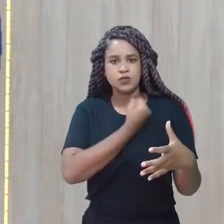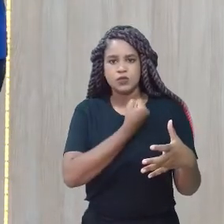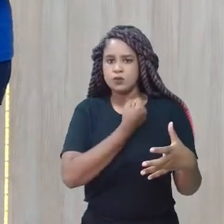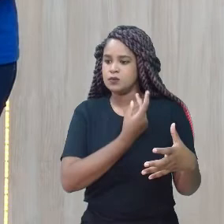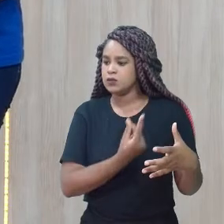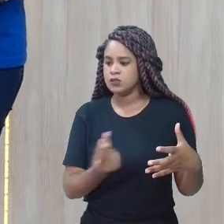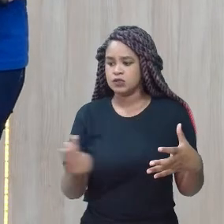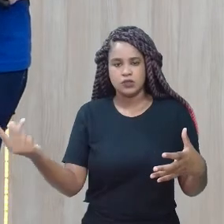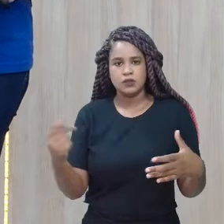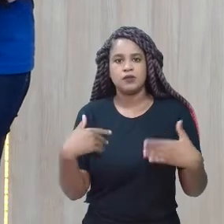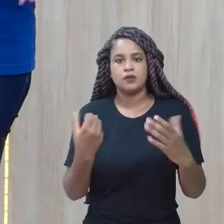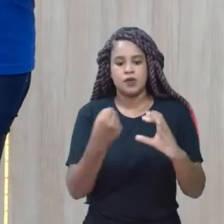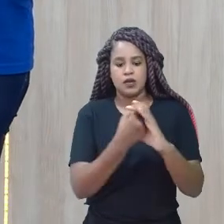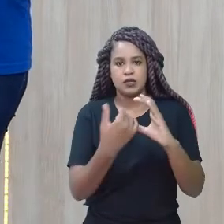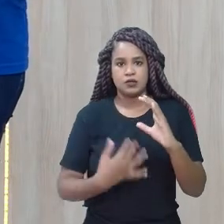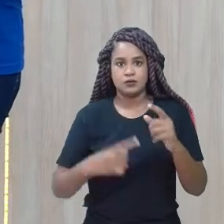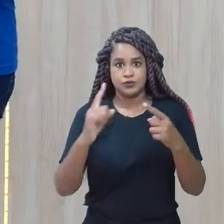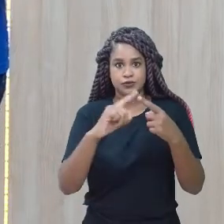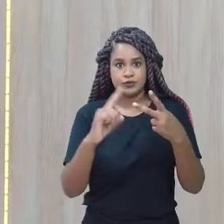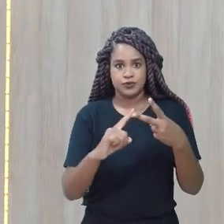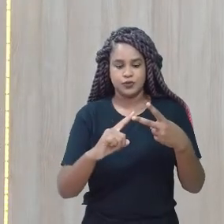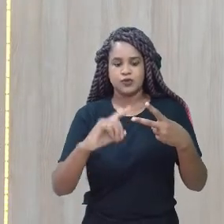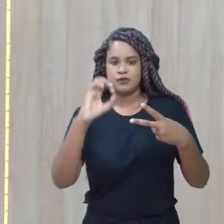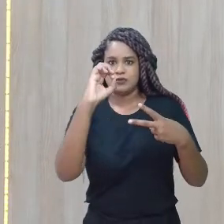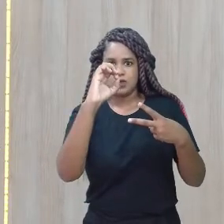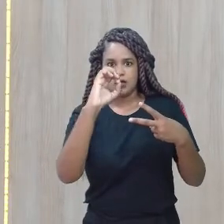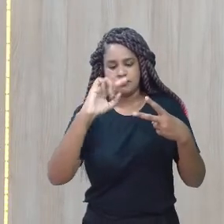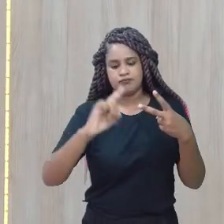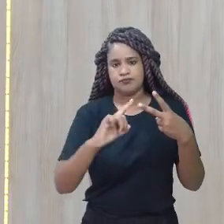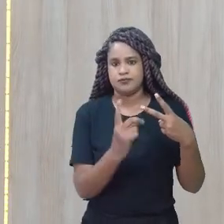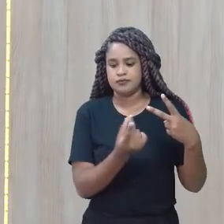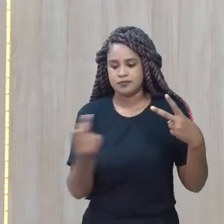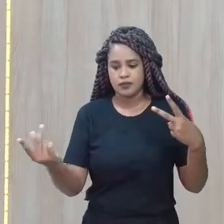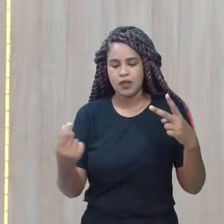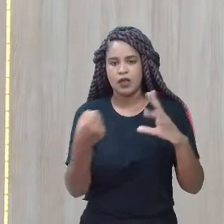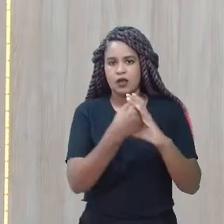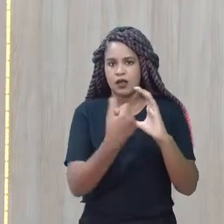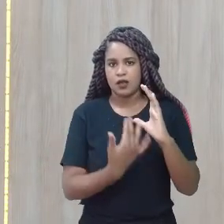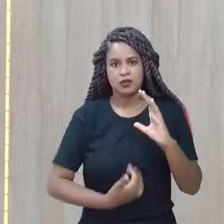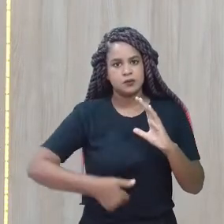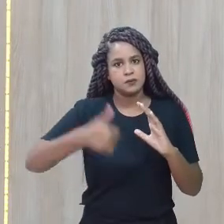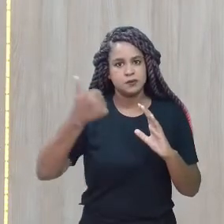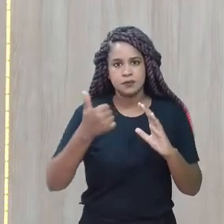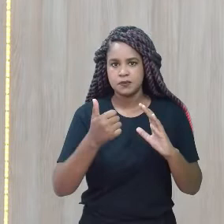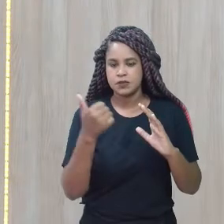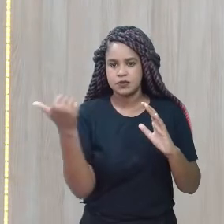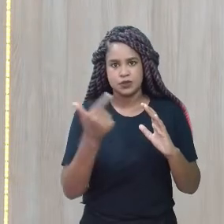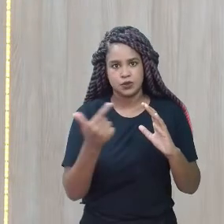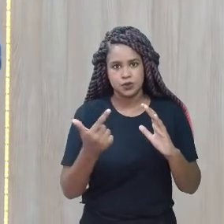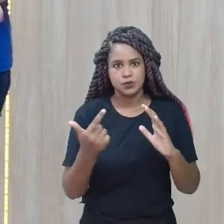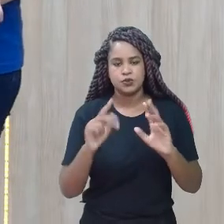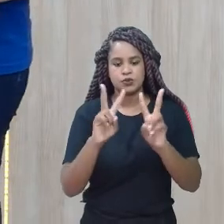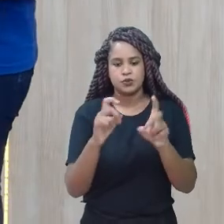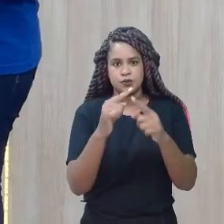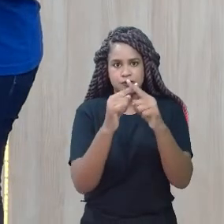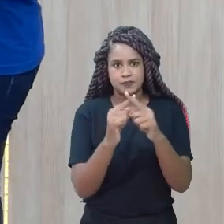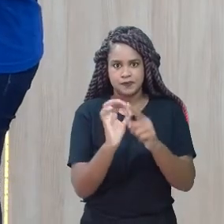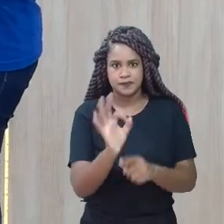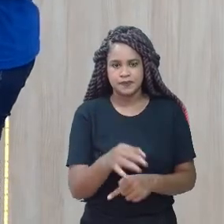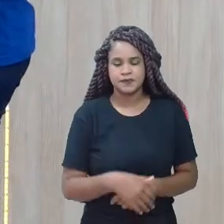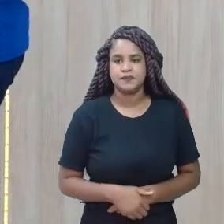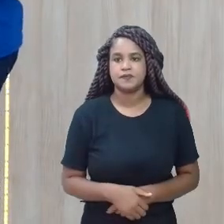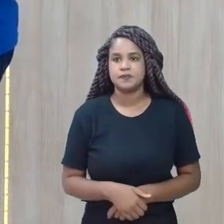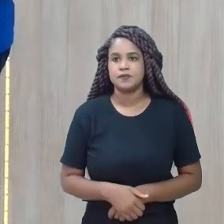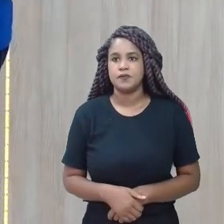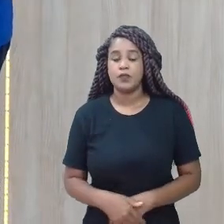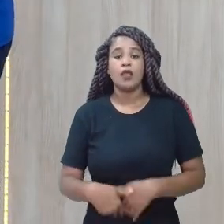duas características iniciais que a gente já começa trazendo para cá quando a gente está falando de múltiplos, tá bom?